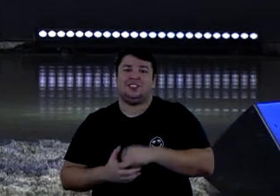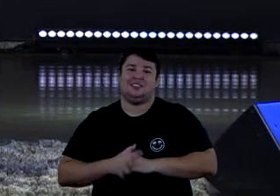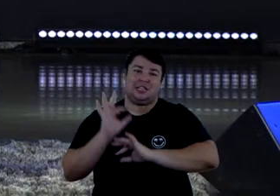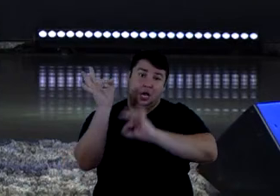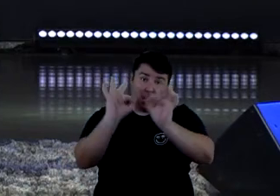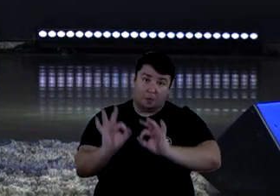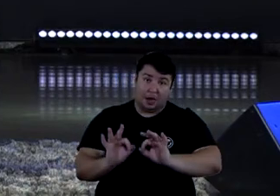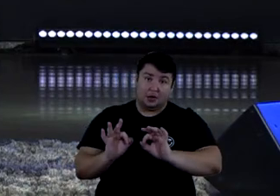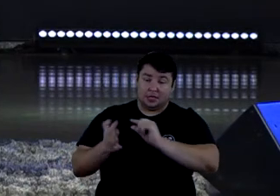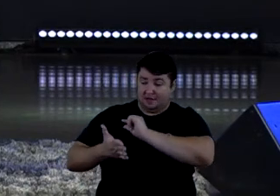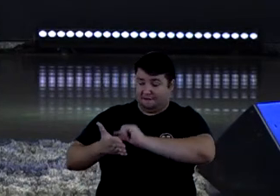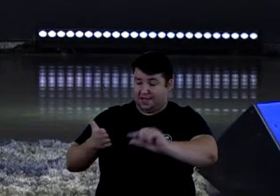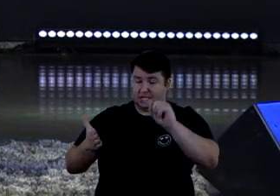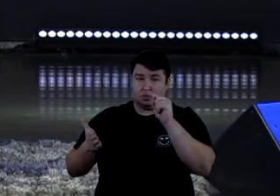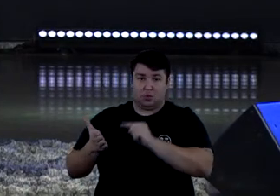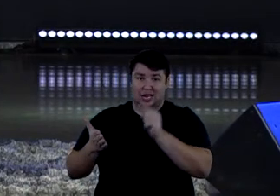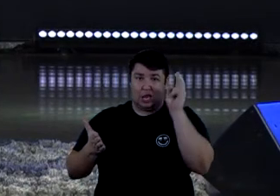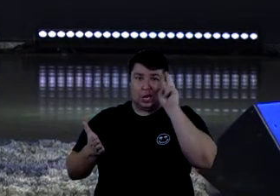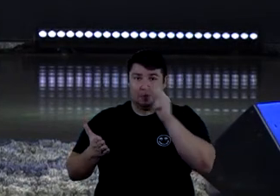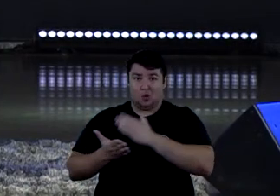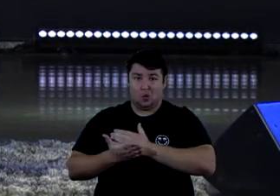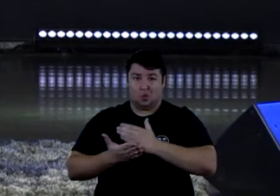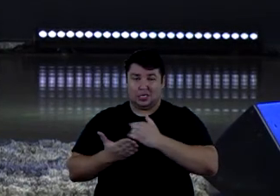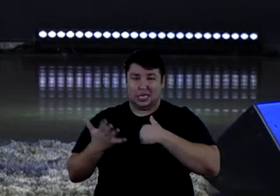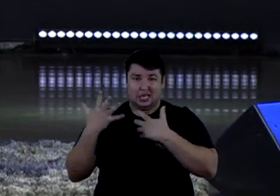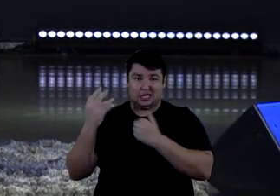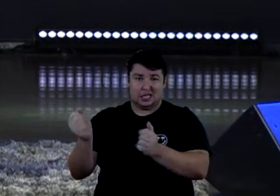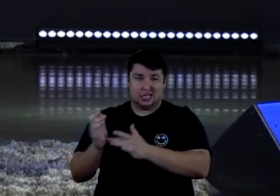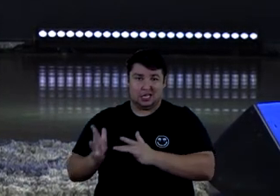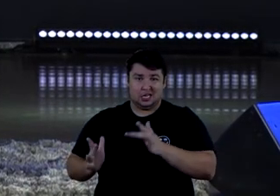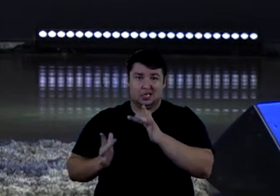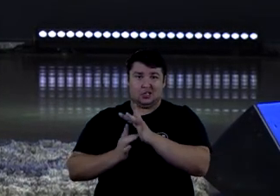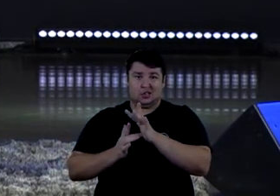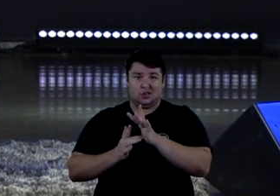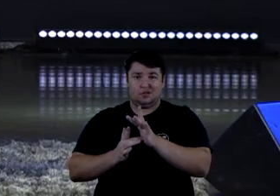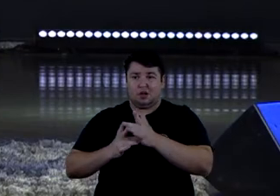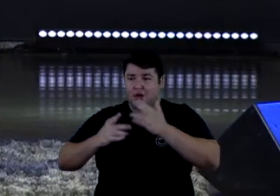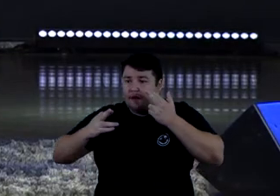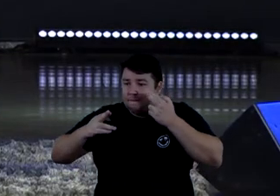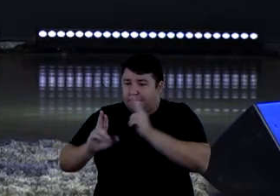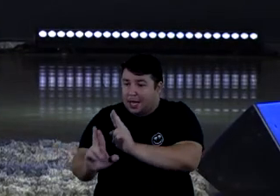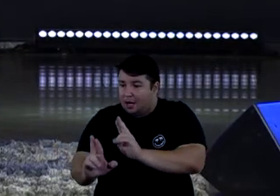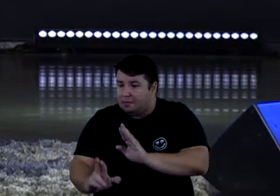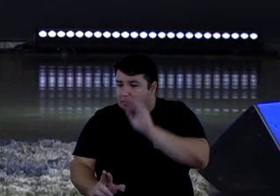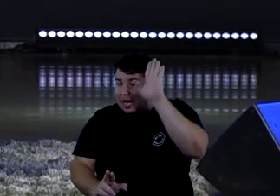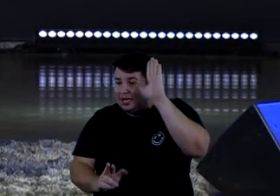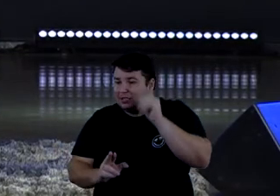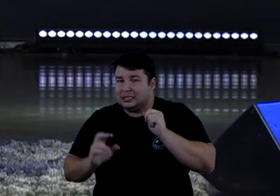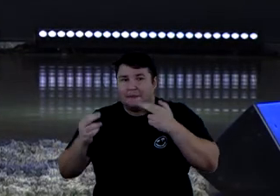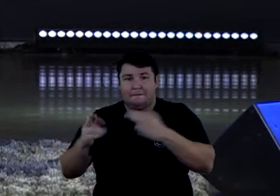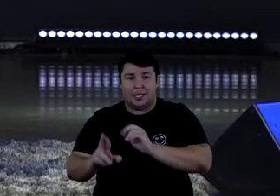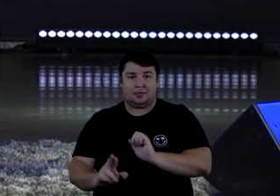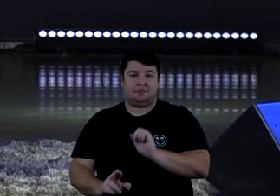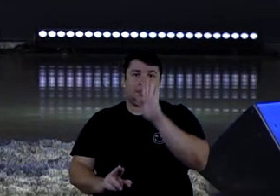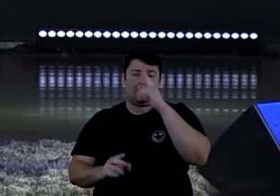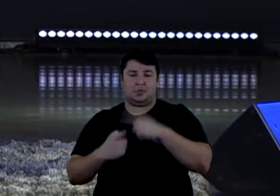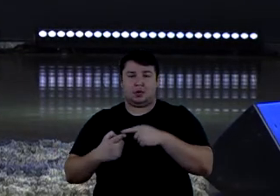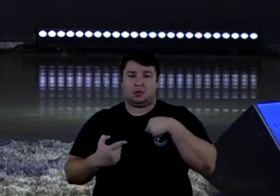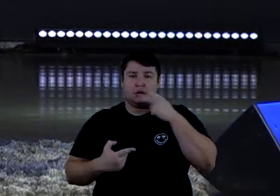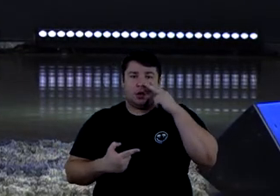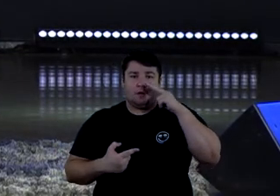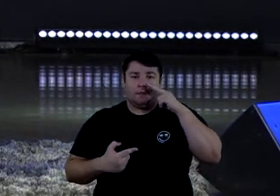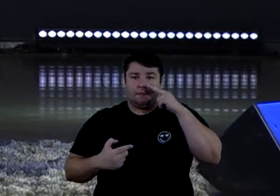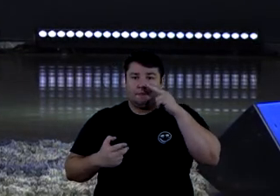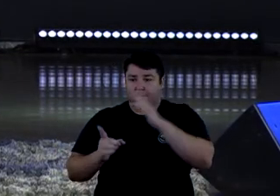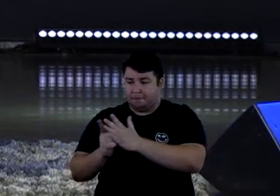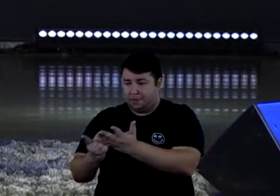Esse versículo aqui, eu me lembro no começo da minha conversão, me deu esperança demais. Porque quando eu comecei a olhar para a Bíblia,